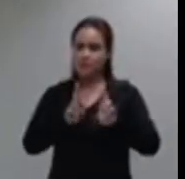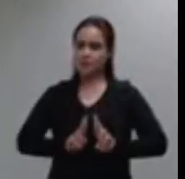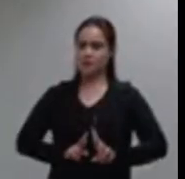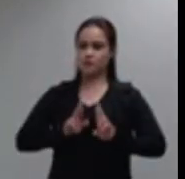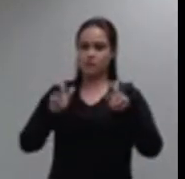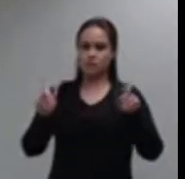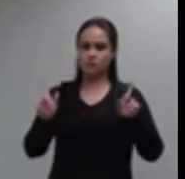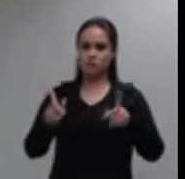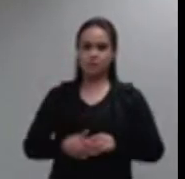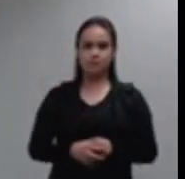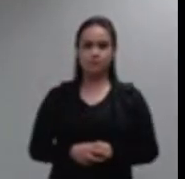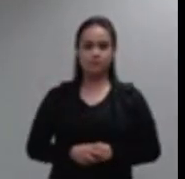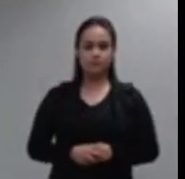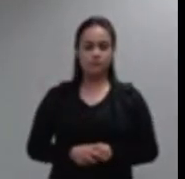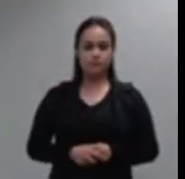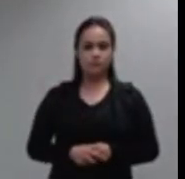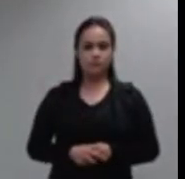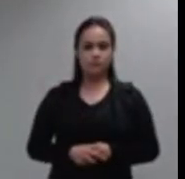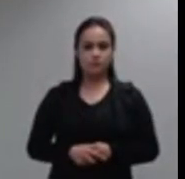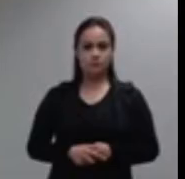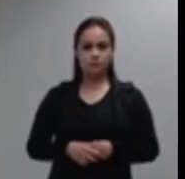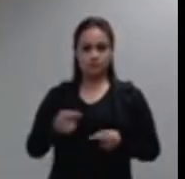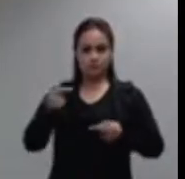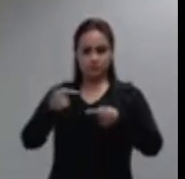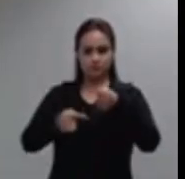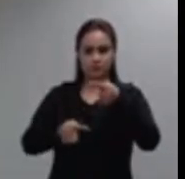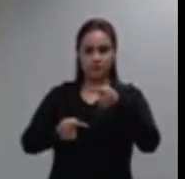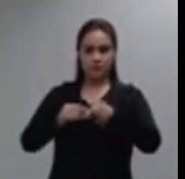Uma divergência mais aparente que até real.